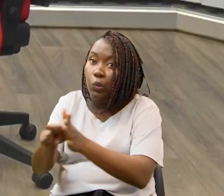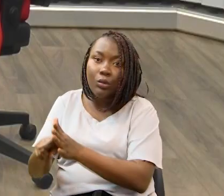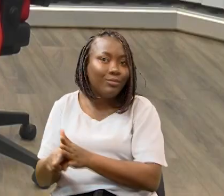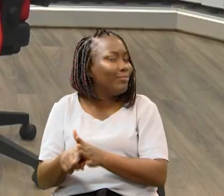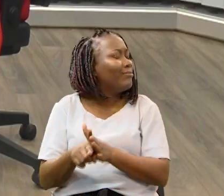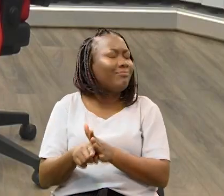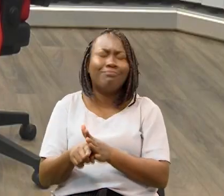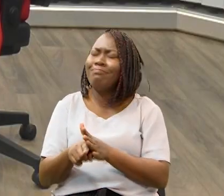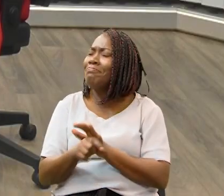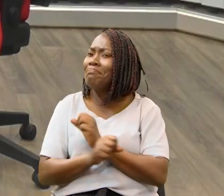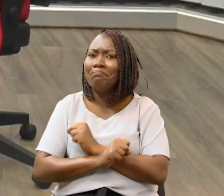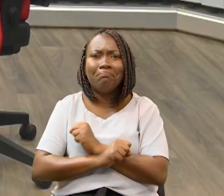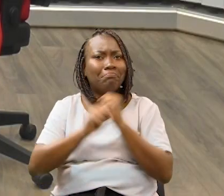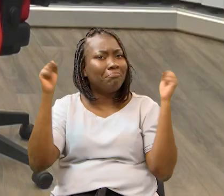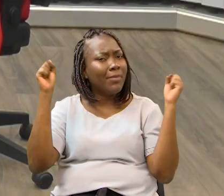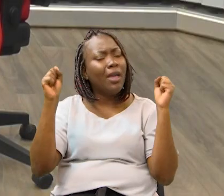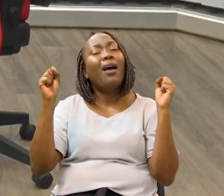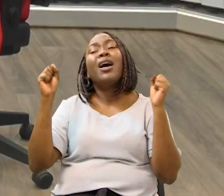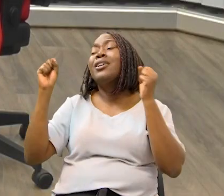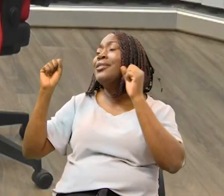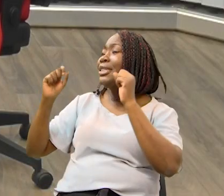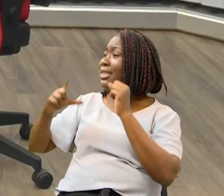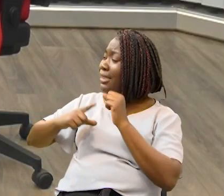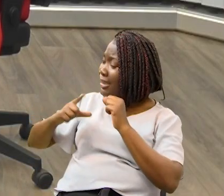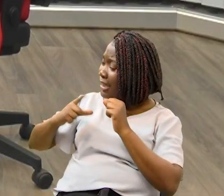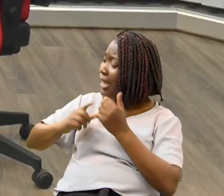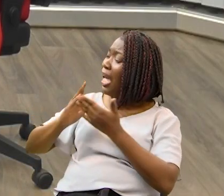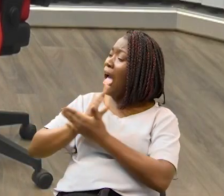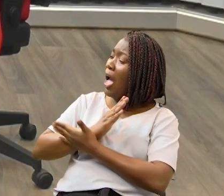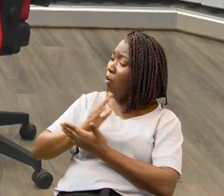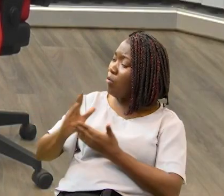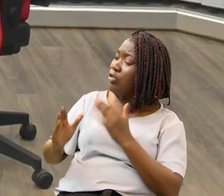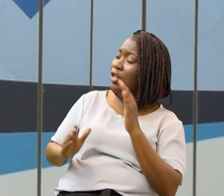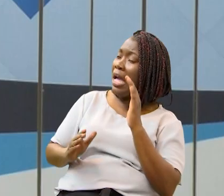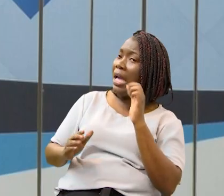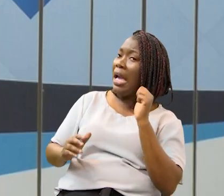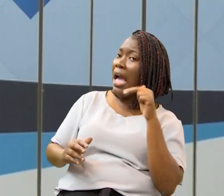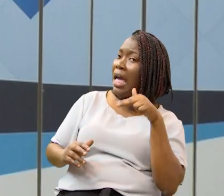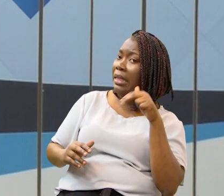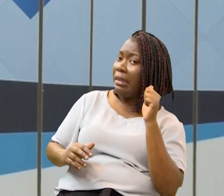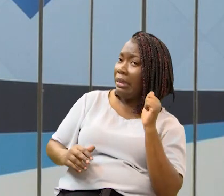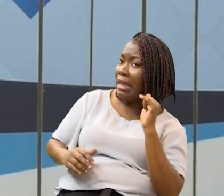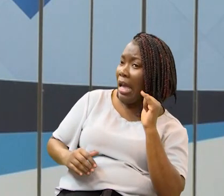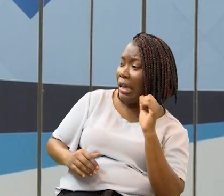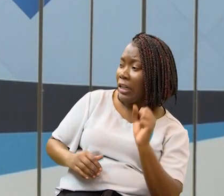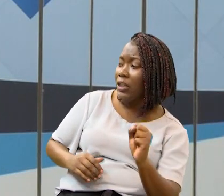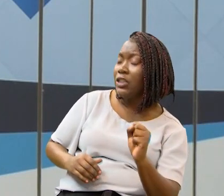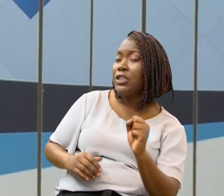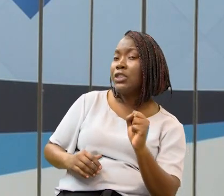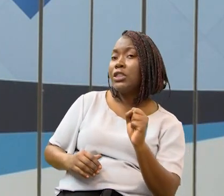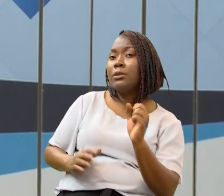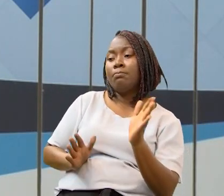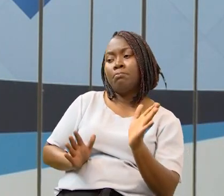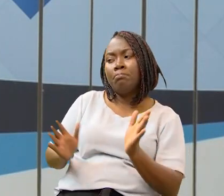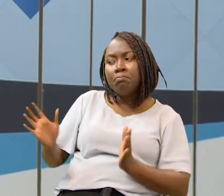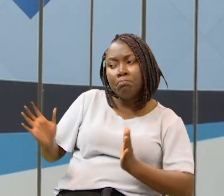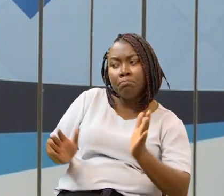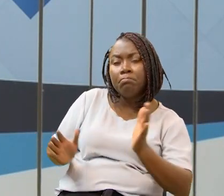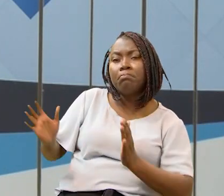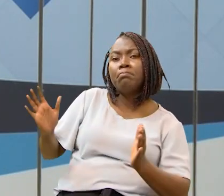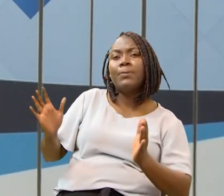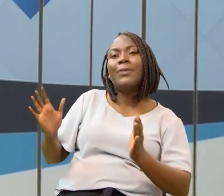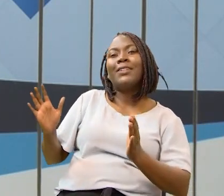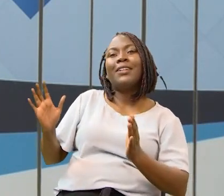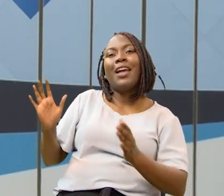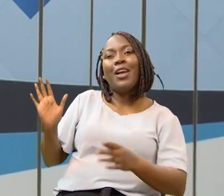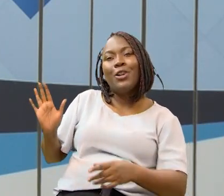errada? Isso mesmo. Embora, assim, já tenha, né, alguns canais onde viabiliza, né,